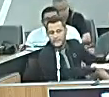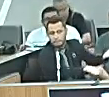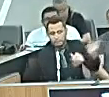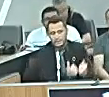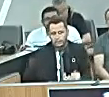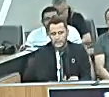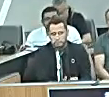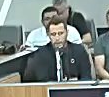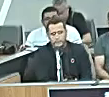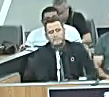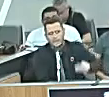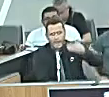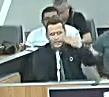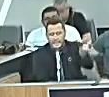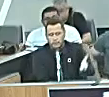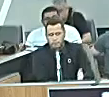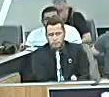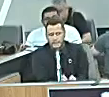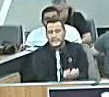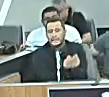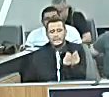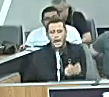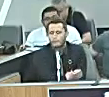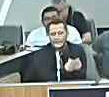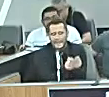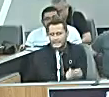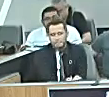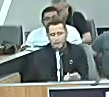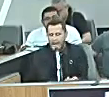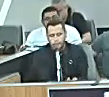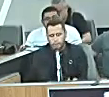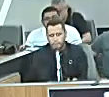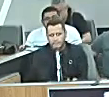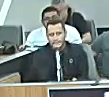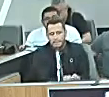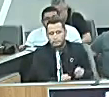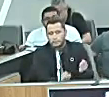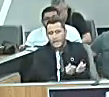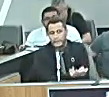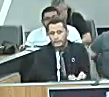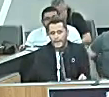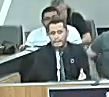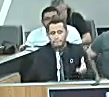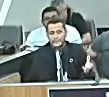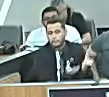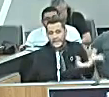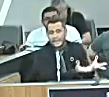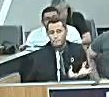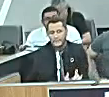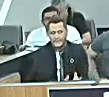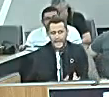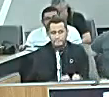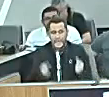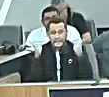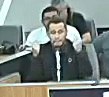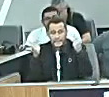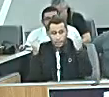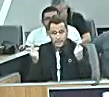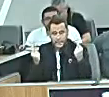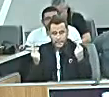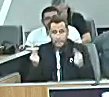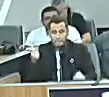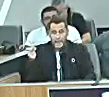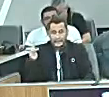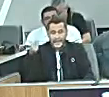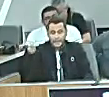tem que ficar usando para fazer o transporte eu acho que sete importantes não vai trazer impacto sabino rené a empresa não tem que aumentar essa